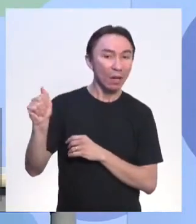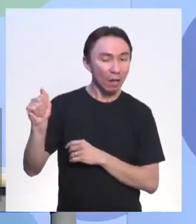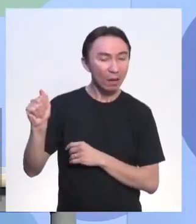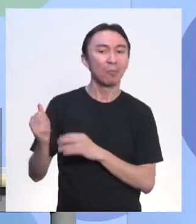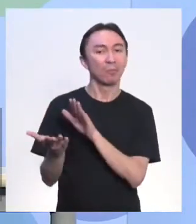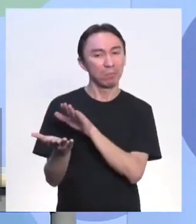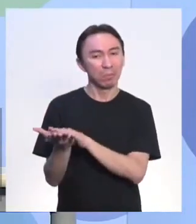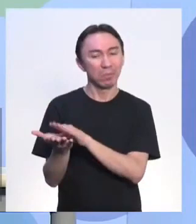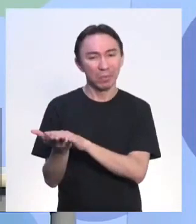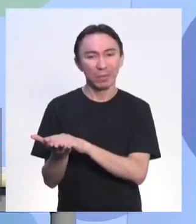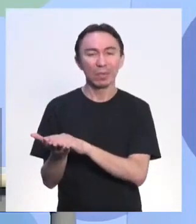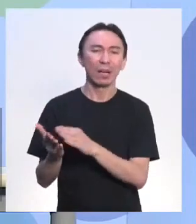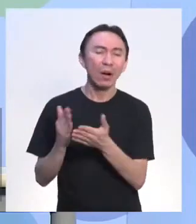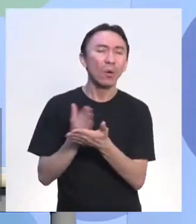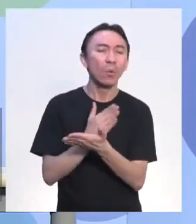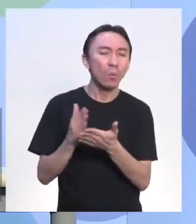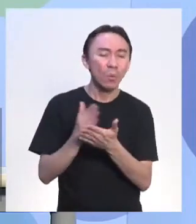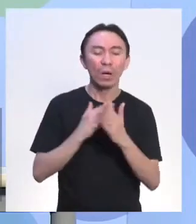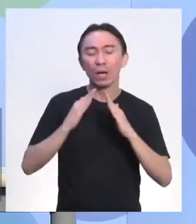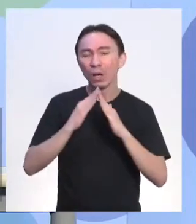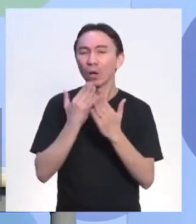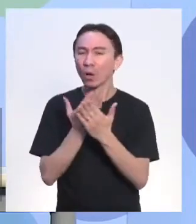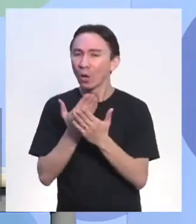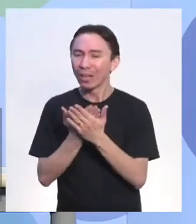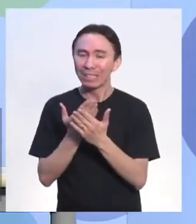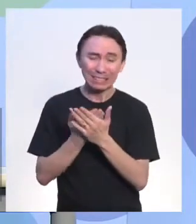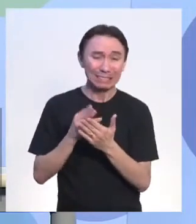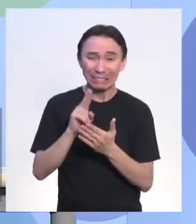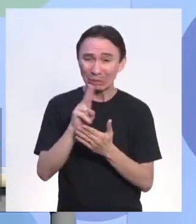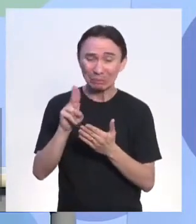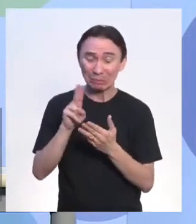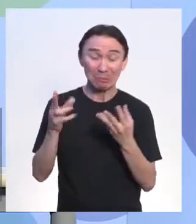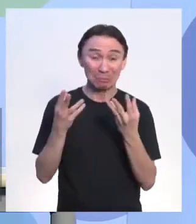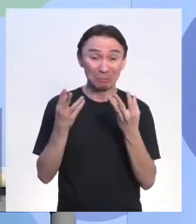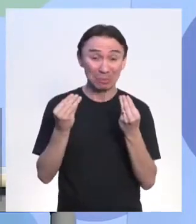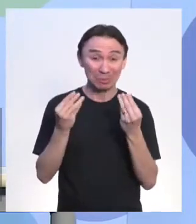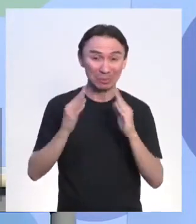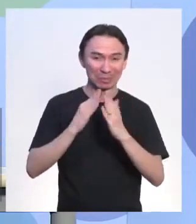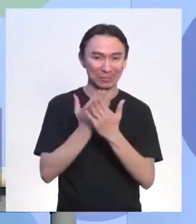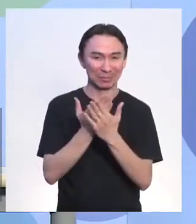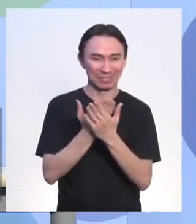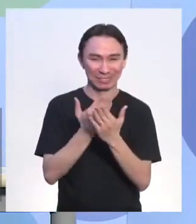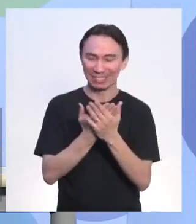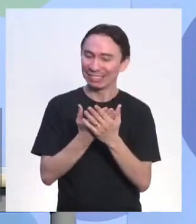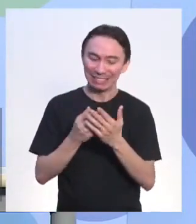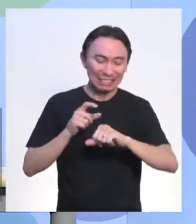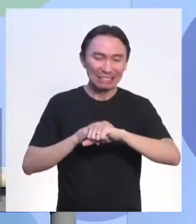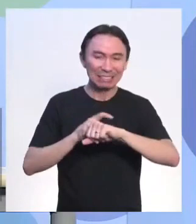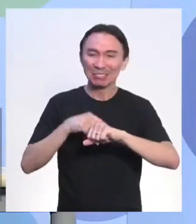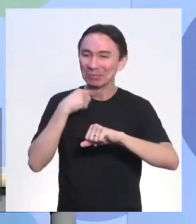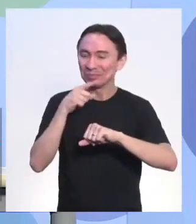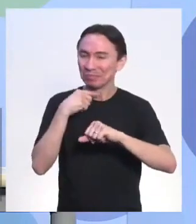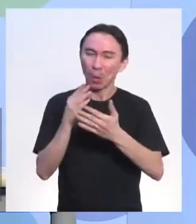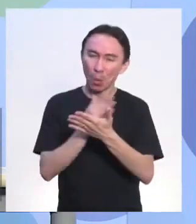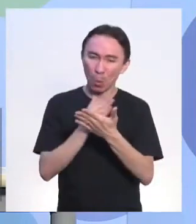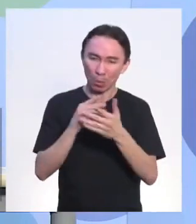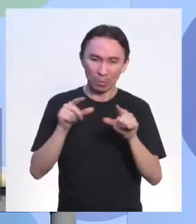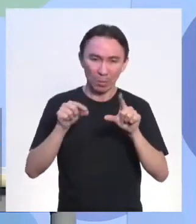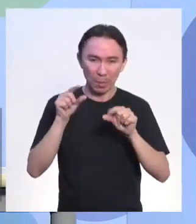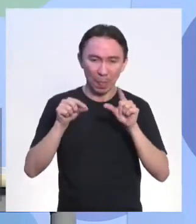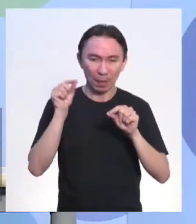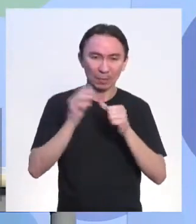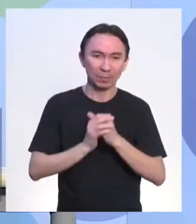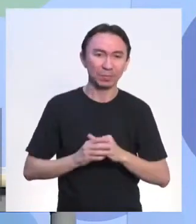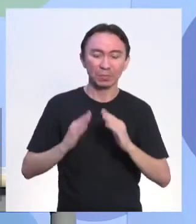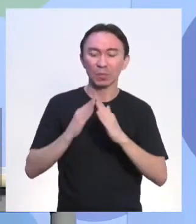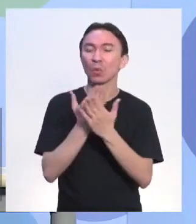Agora eu vou falar o nome de algumas escolas. Lembrando que não dá para falar o nome de todas, porque tem muita escola, então não dá tempo. Então eu escolhi algumas aqui, tá bom?